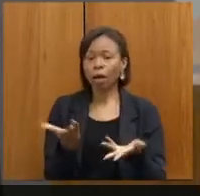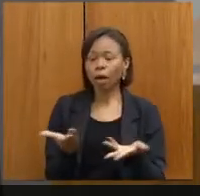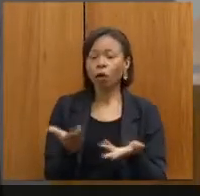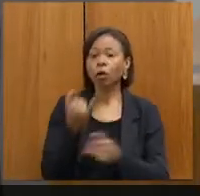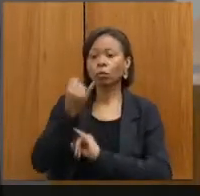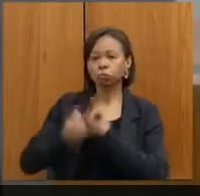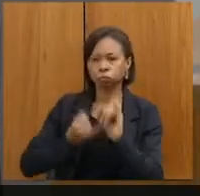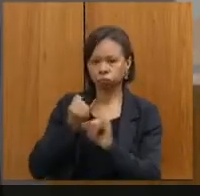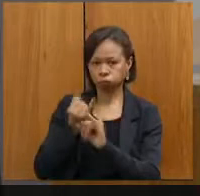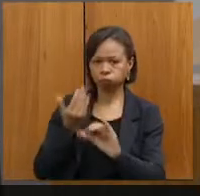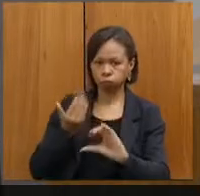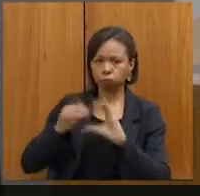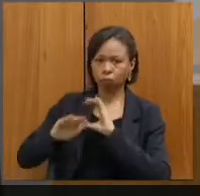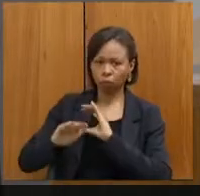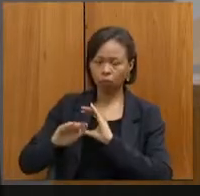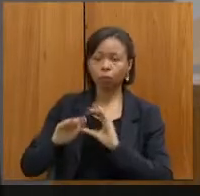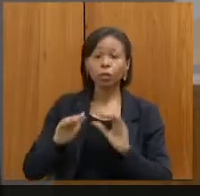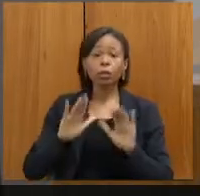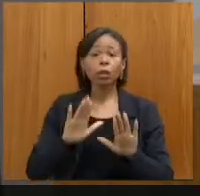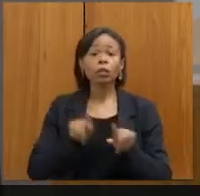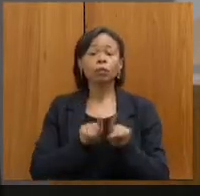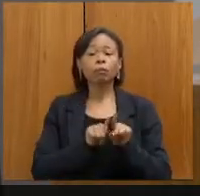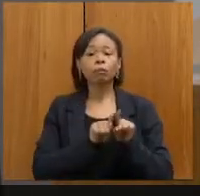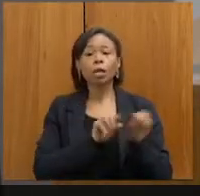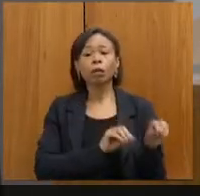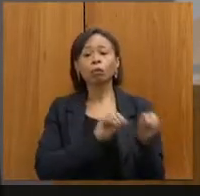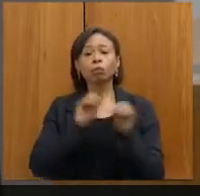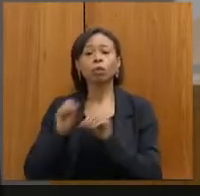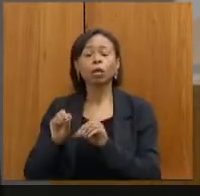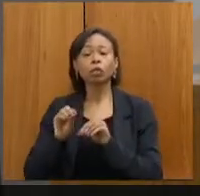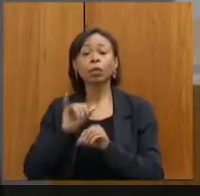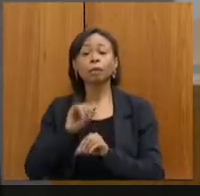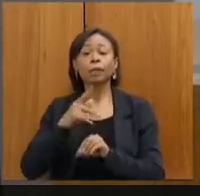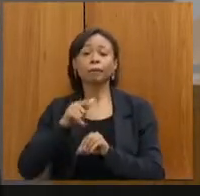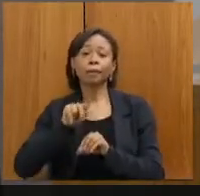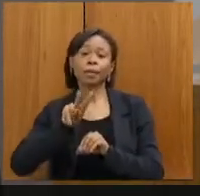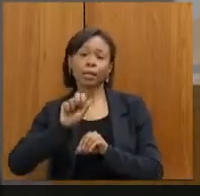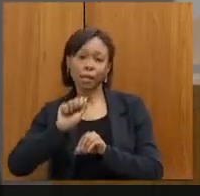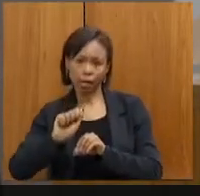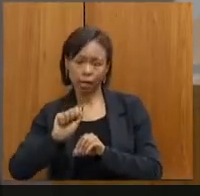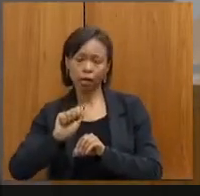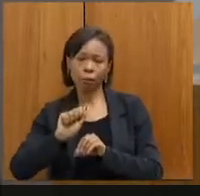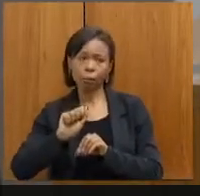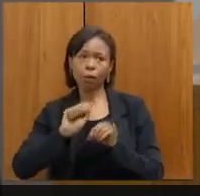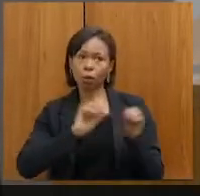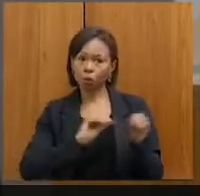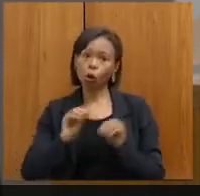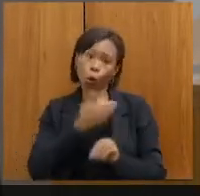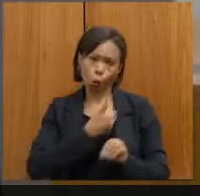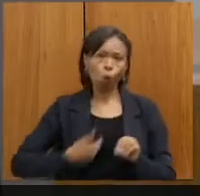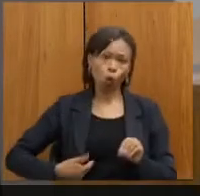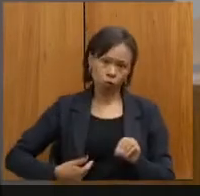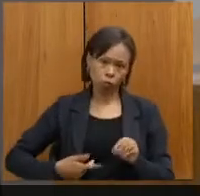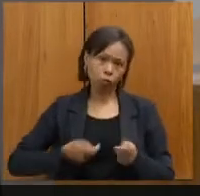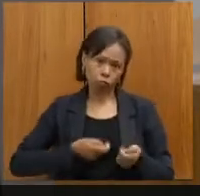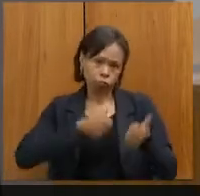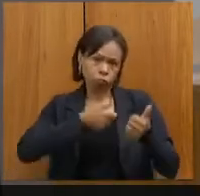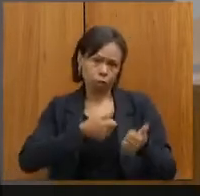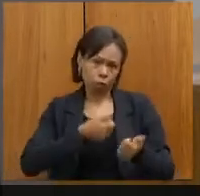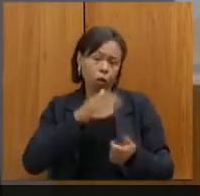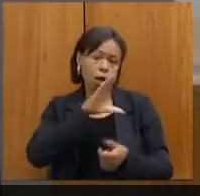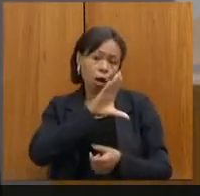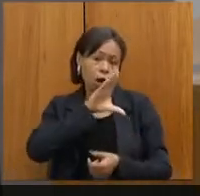digital pedimos a prorrogação do vencimento do IPVA uma vez que o governo concedeu isso aos seus funcionários